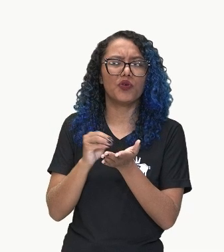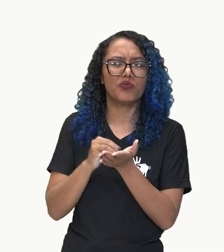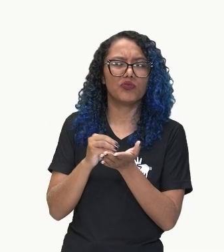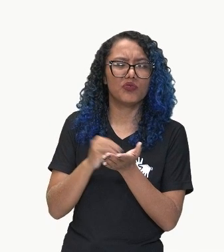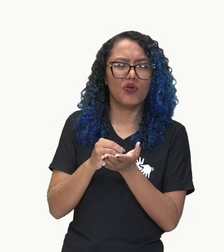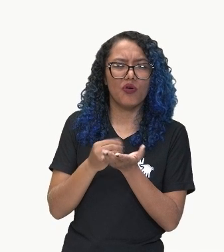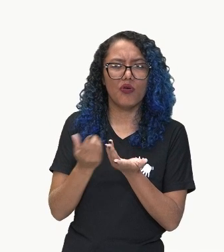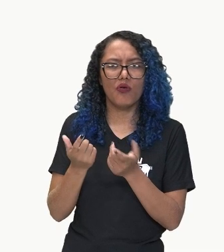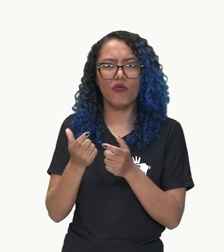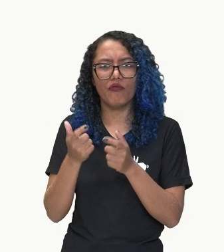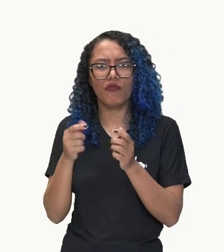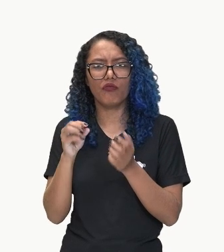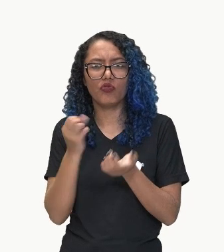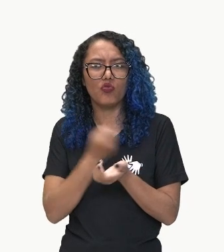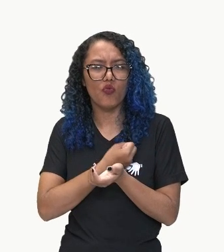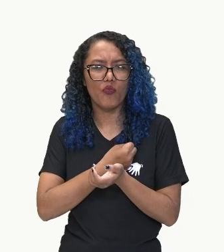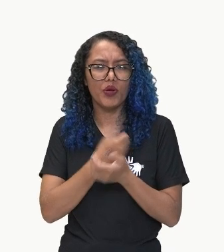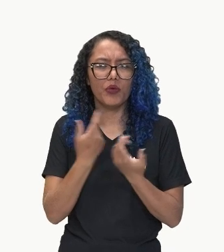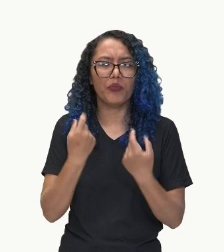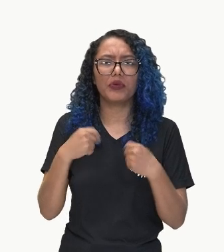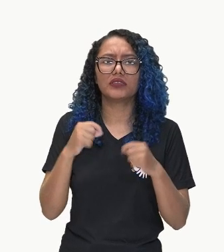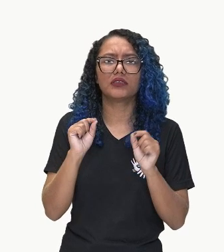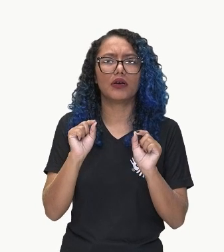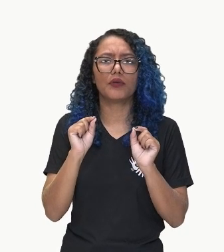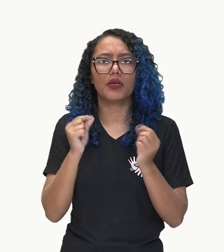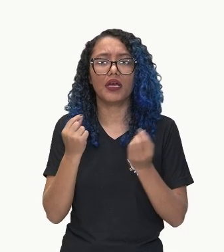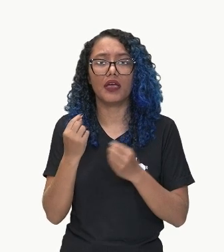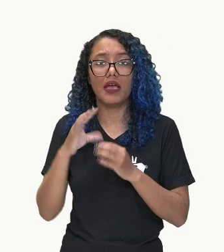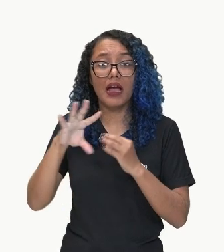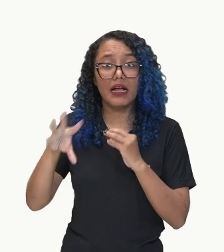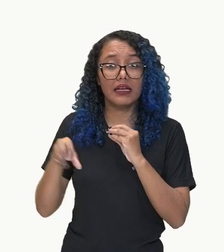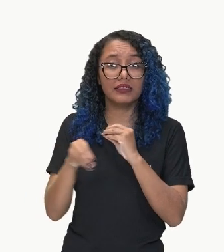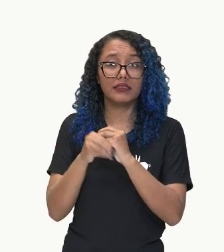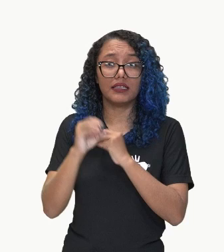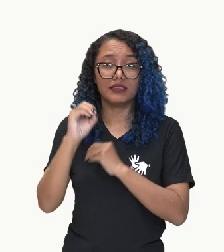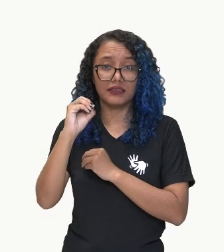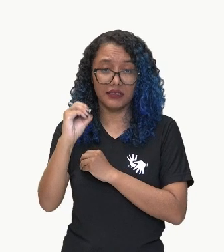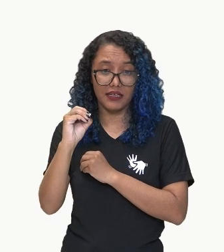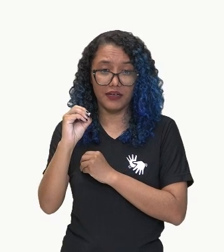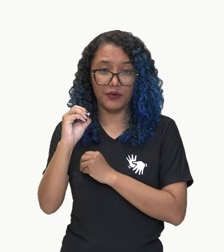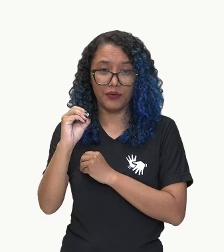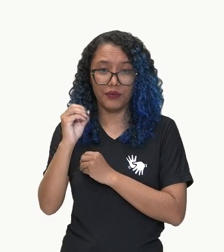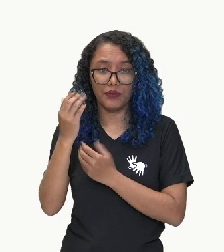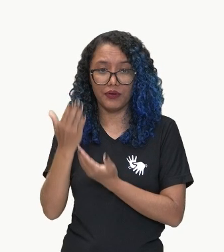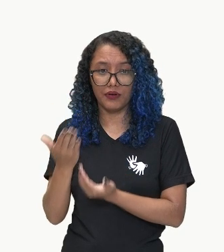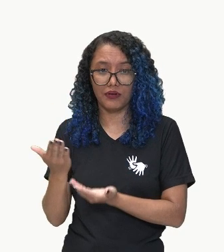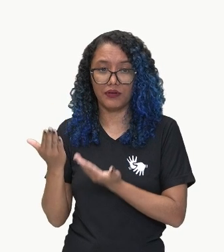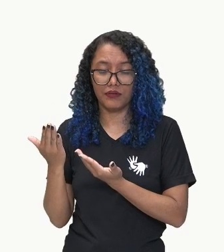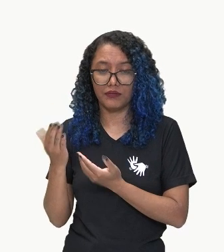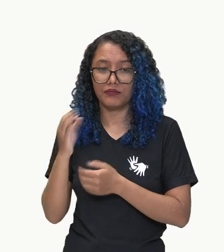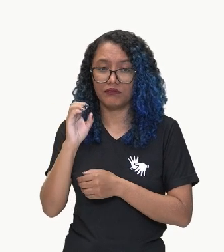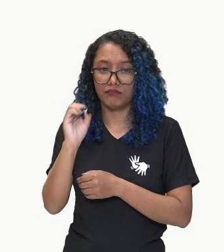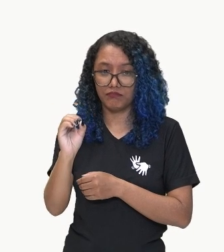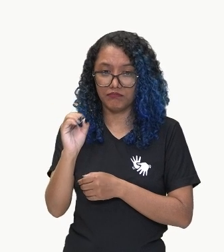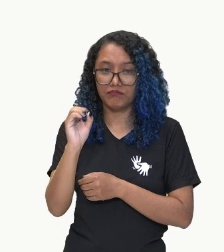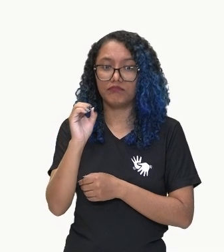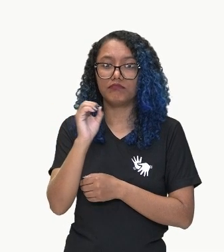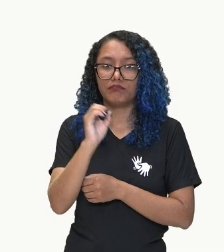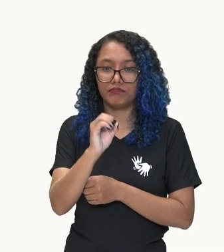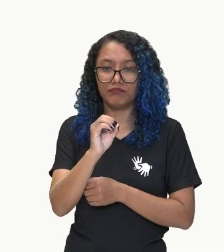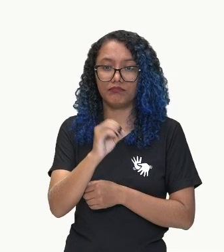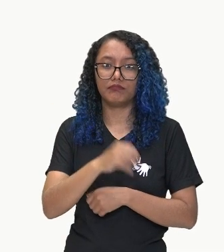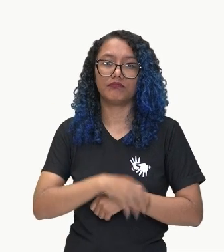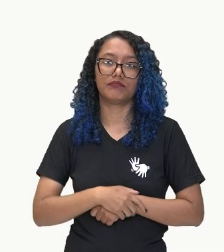O que é que eu tenho que fazer? Você vai completar com 0. Tanto aqui na parte